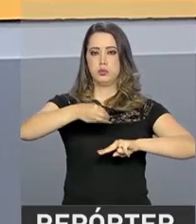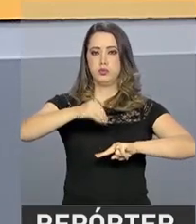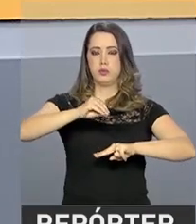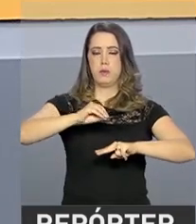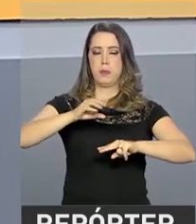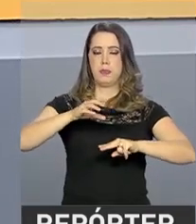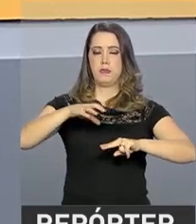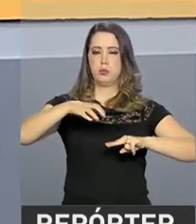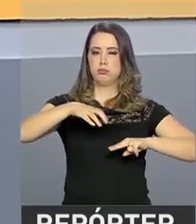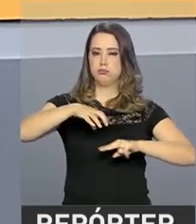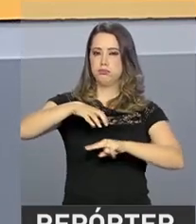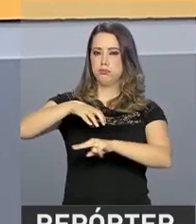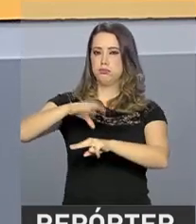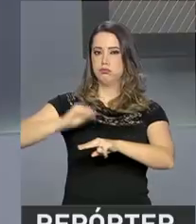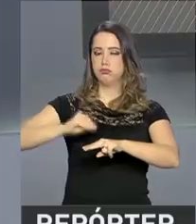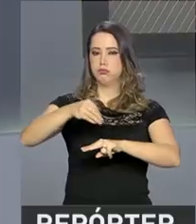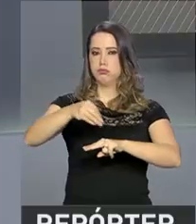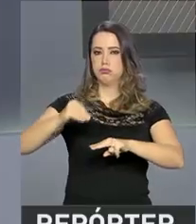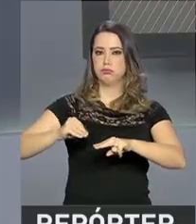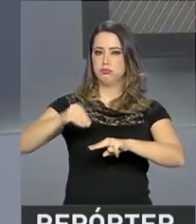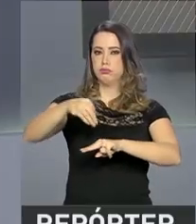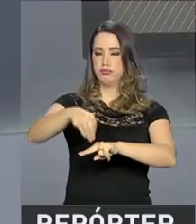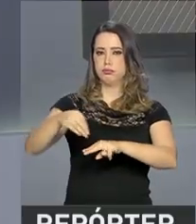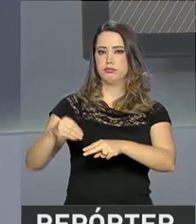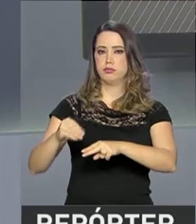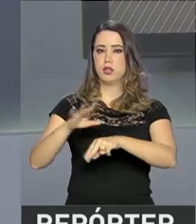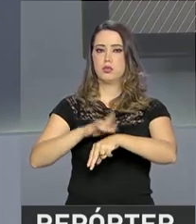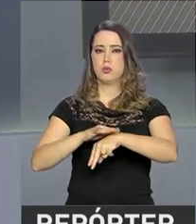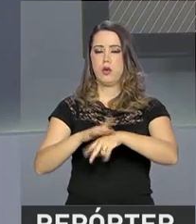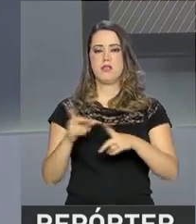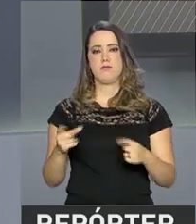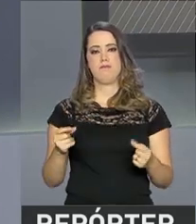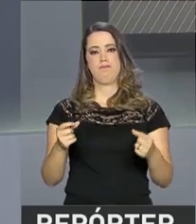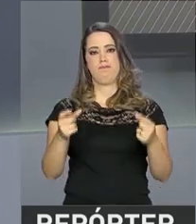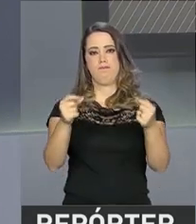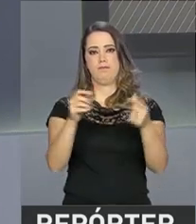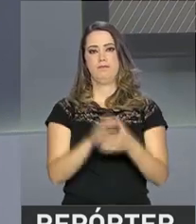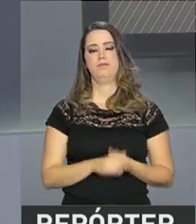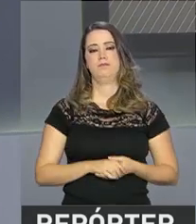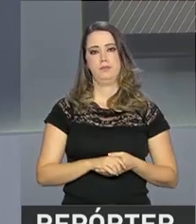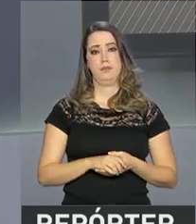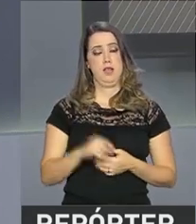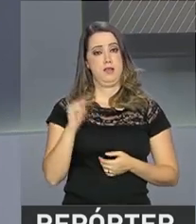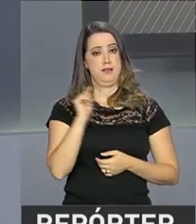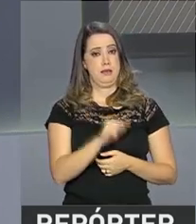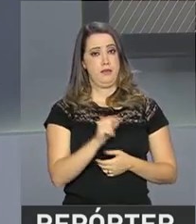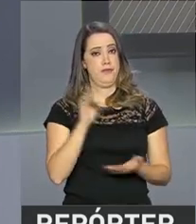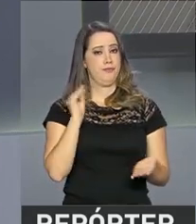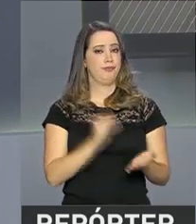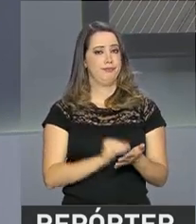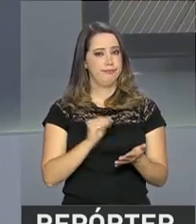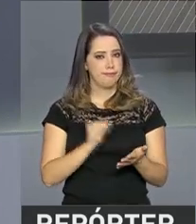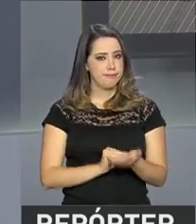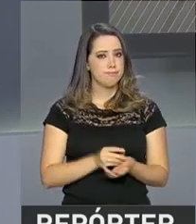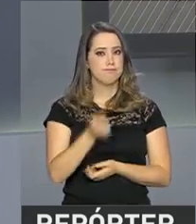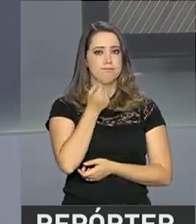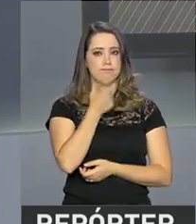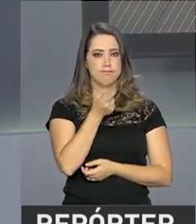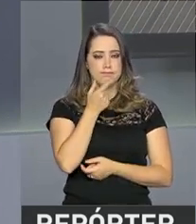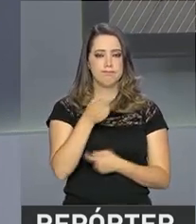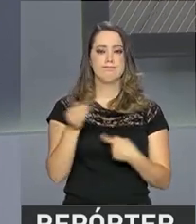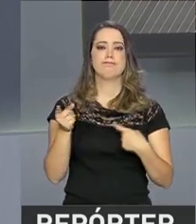em menos de um ano ea falta de remédios atendimento médico e acesso a serviços de saúde